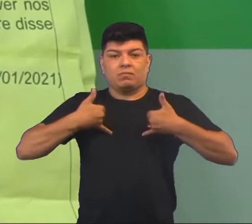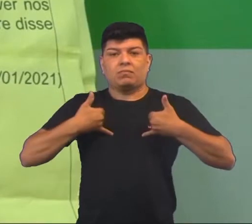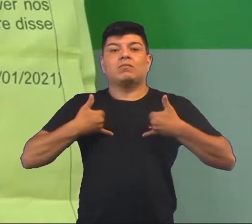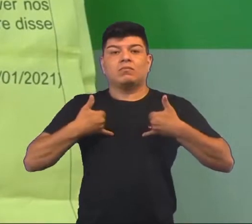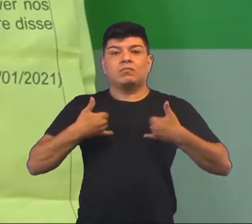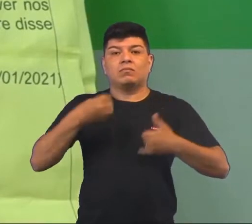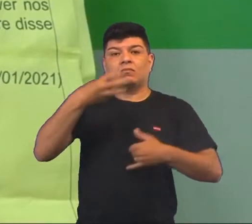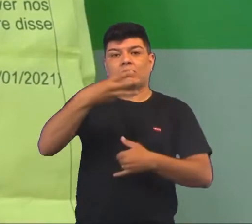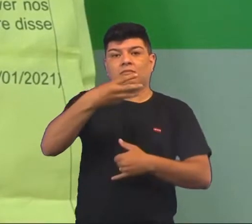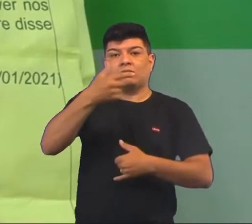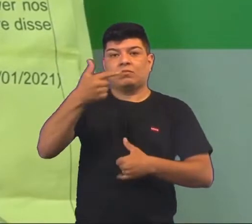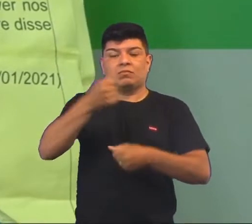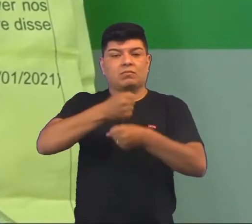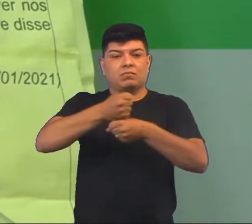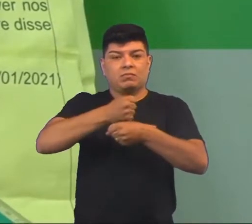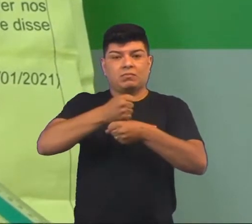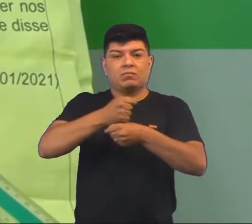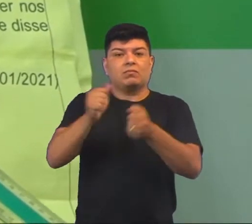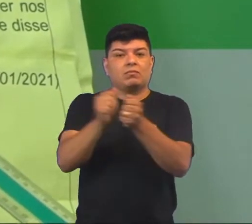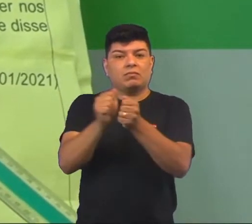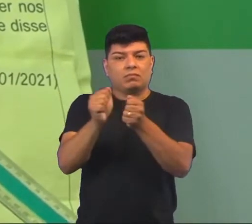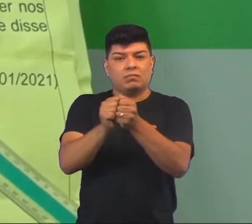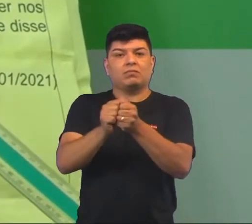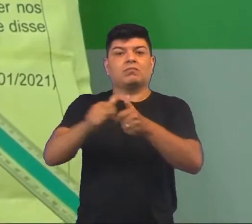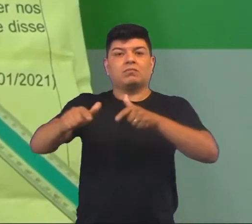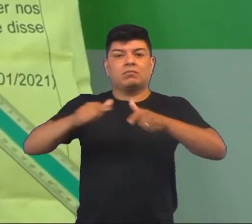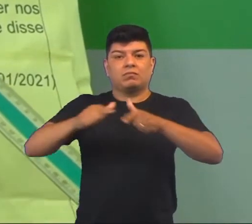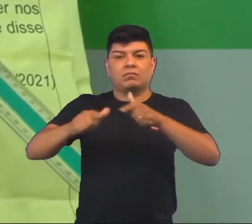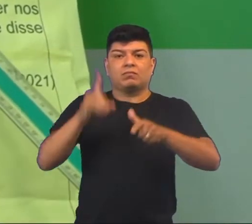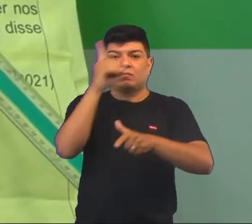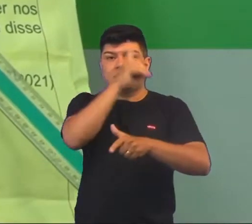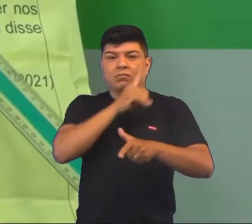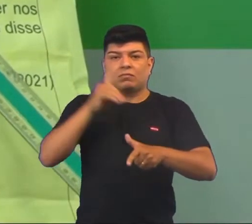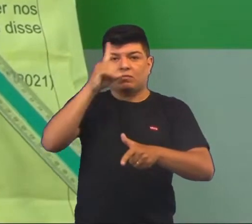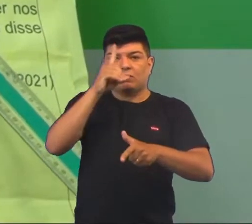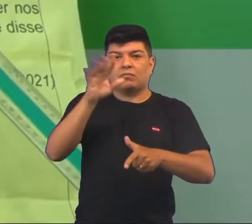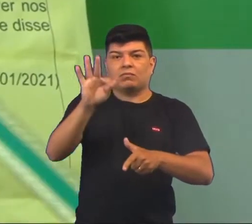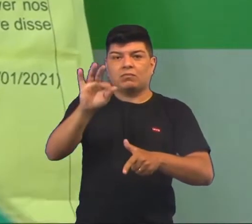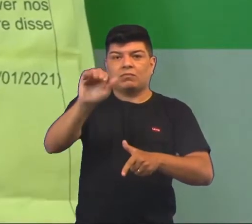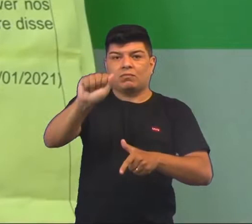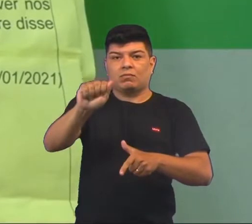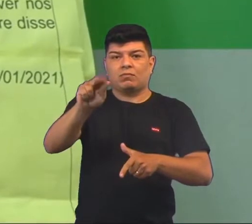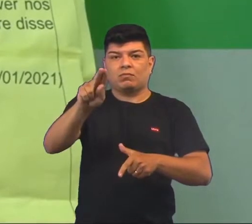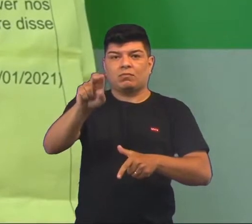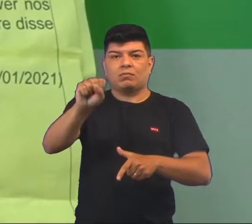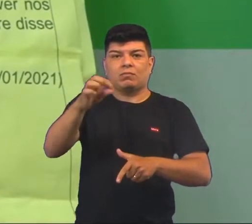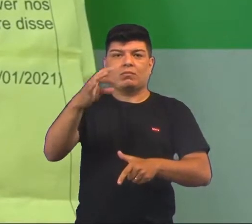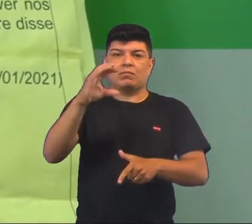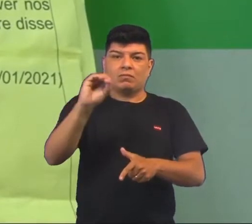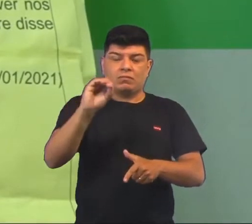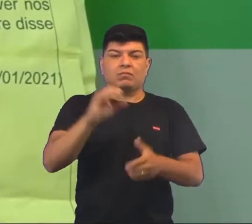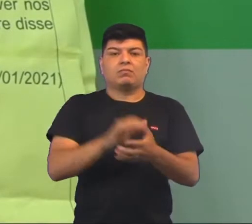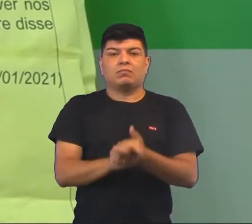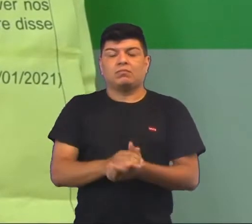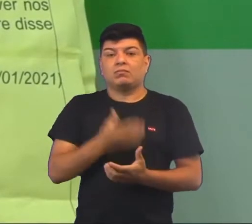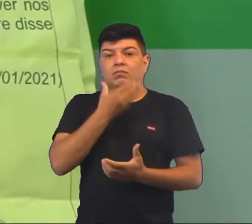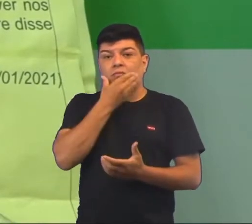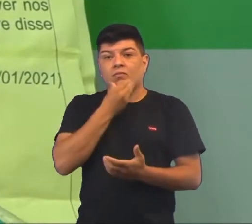dos 32 anos de parceria com ele no Domingão do Faustão. O